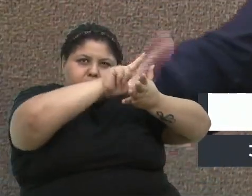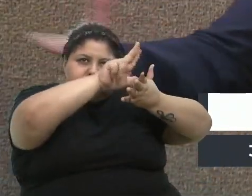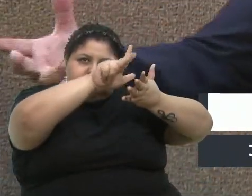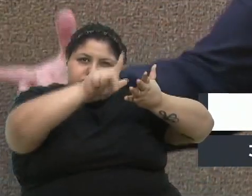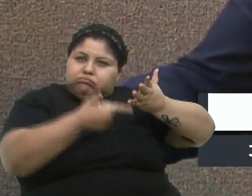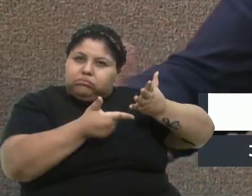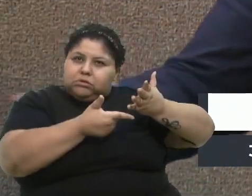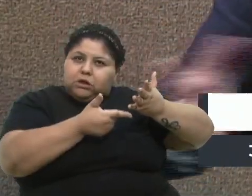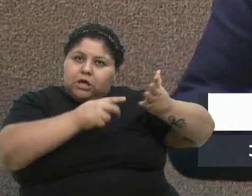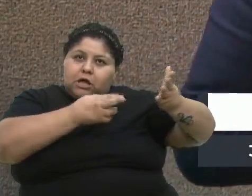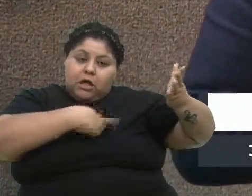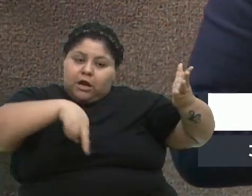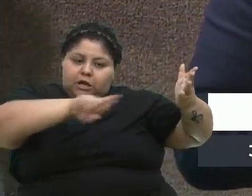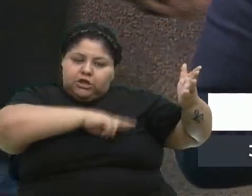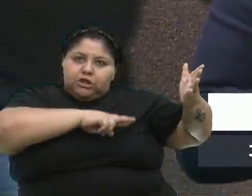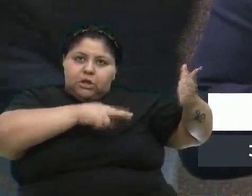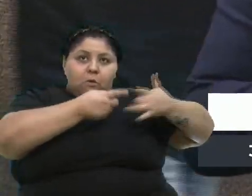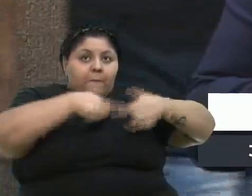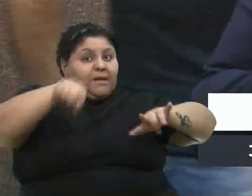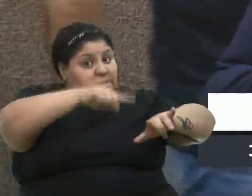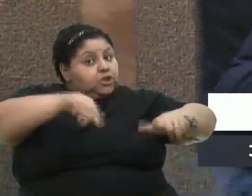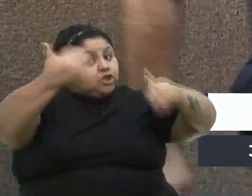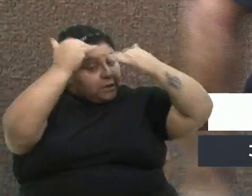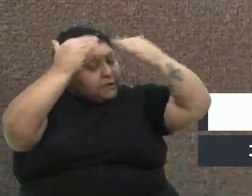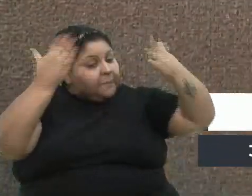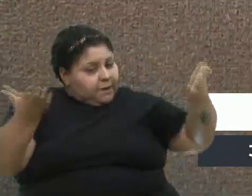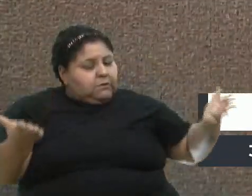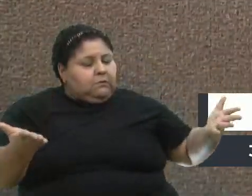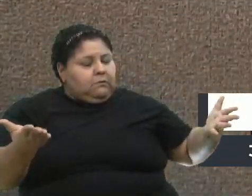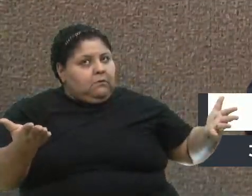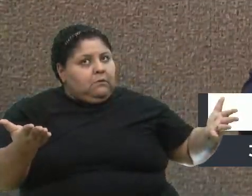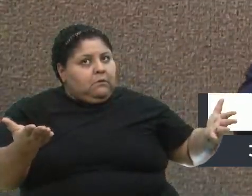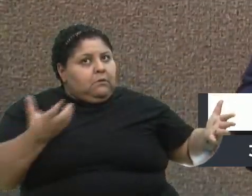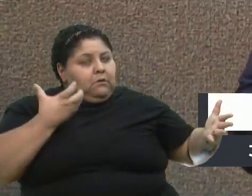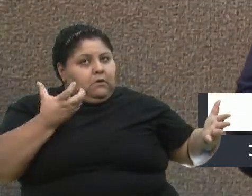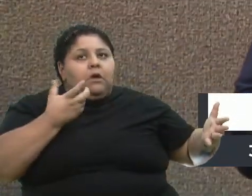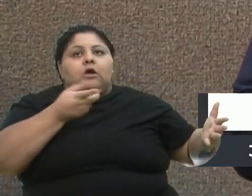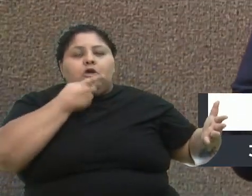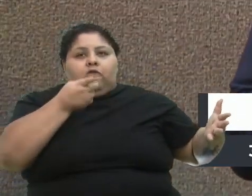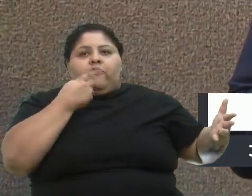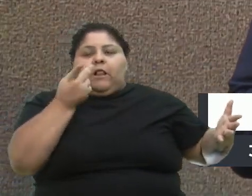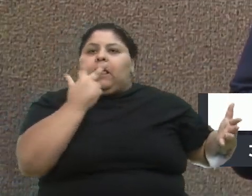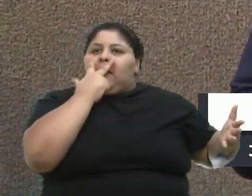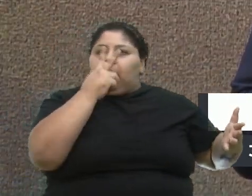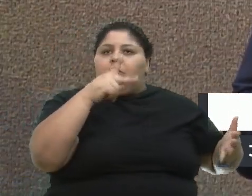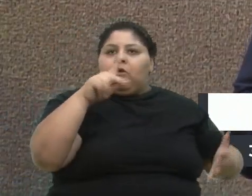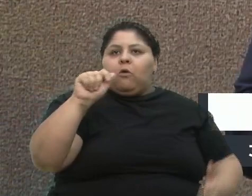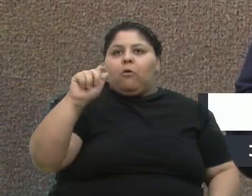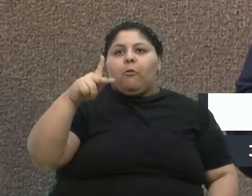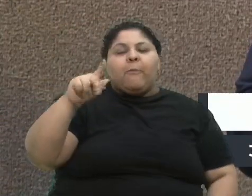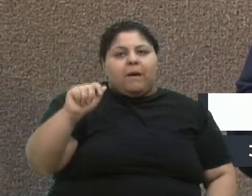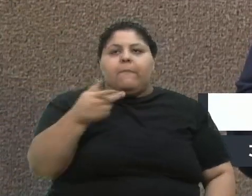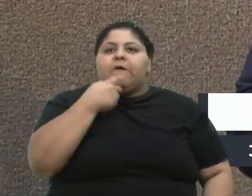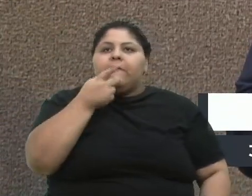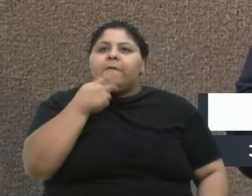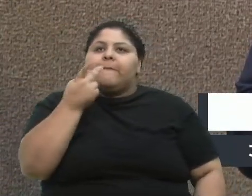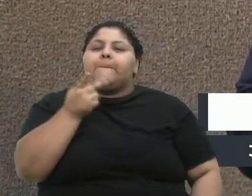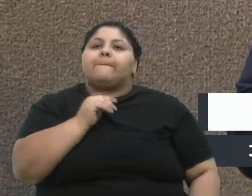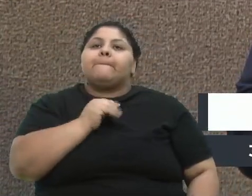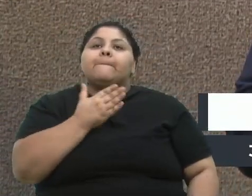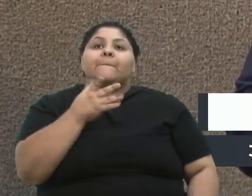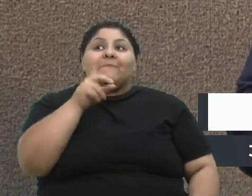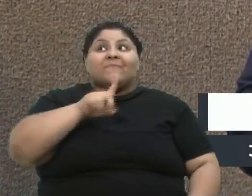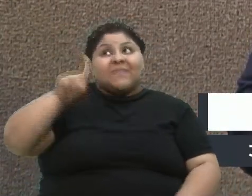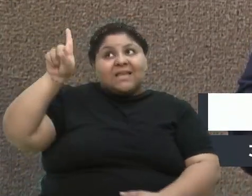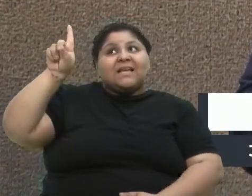que a gente respeita, enfim. Mas, de qualquer maneira, eu quero trazer a palavra do Papa Francisco. E ele diz o seguinte: Ele,